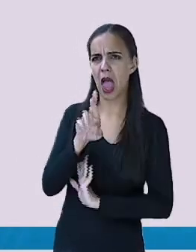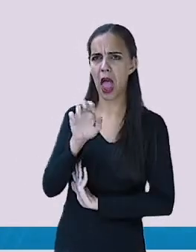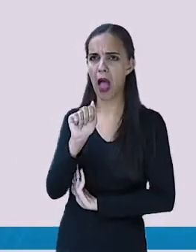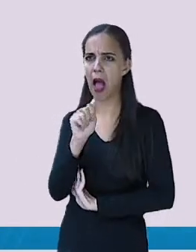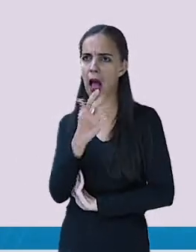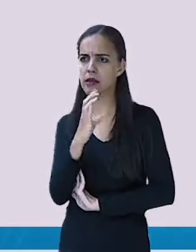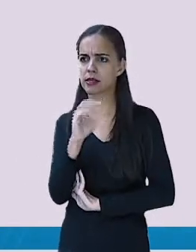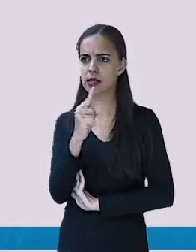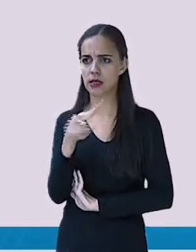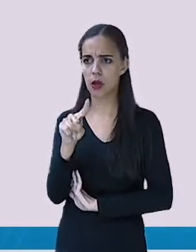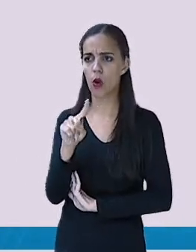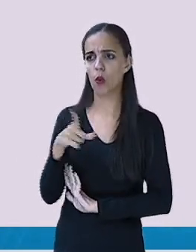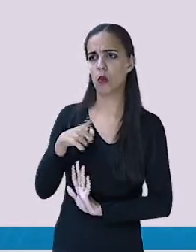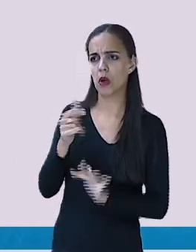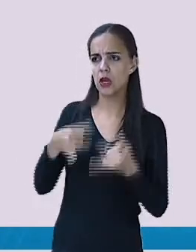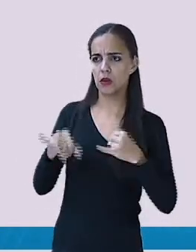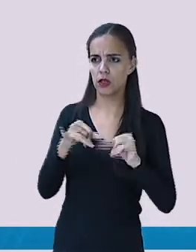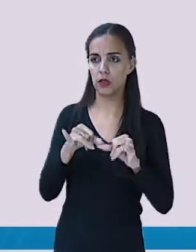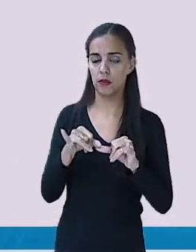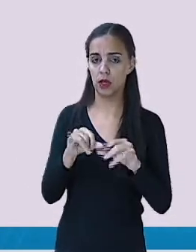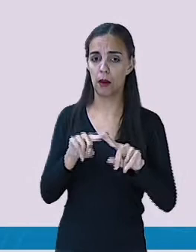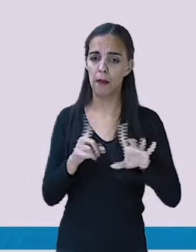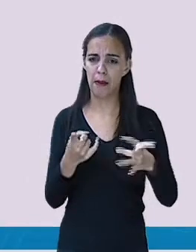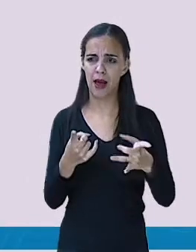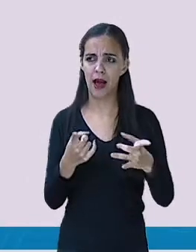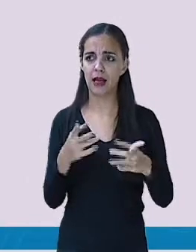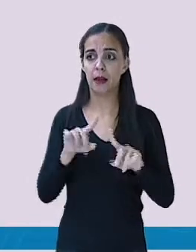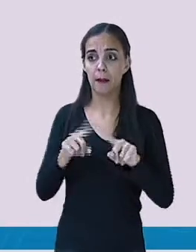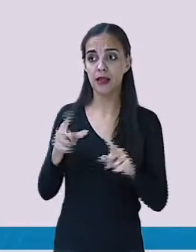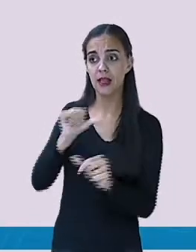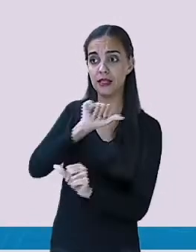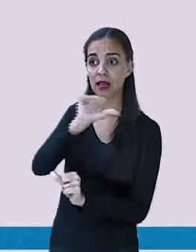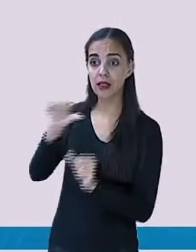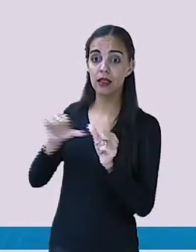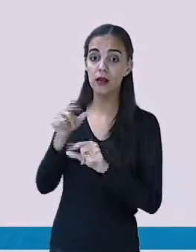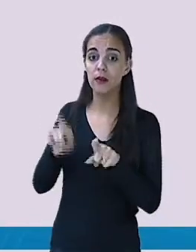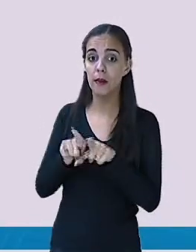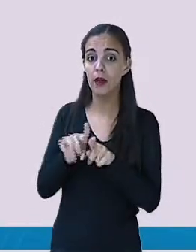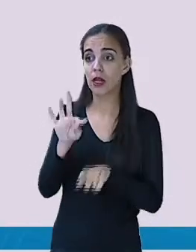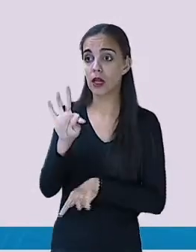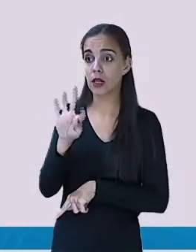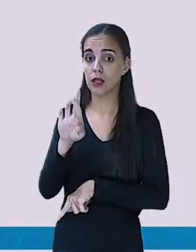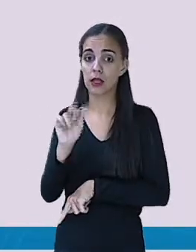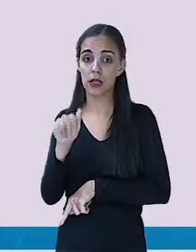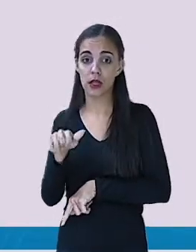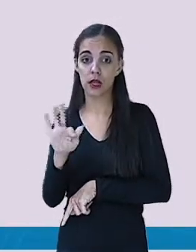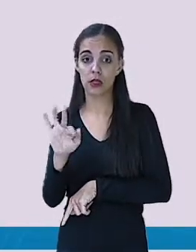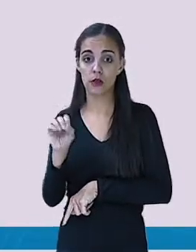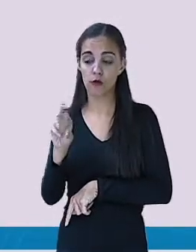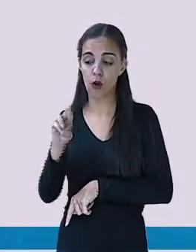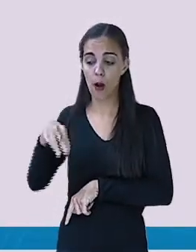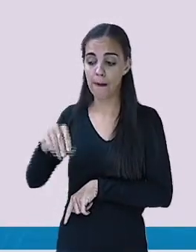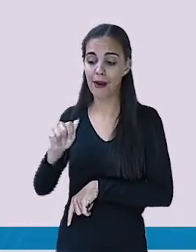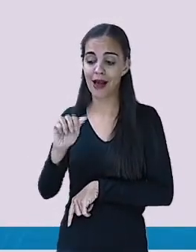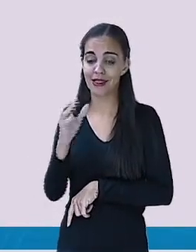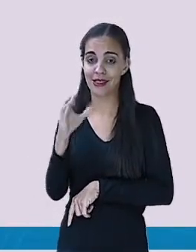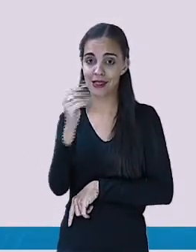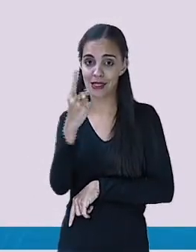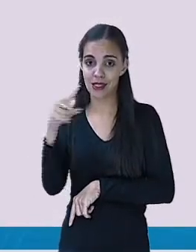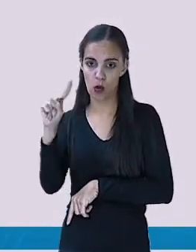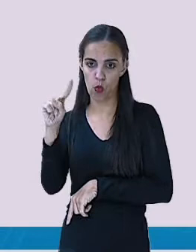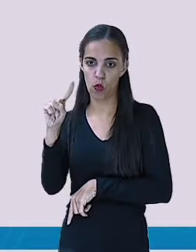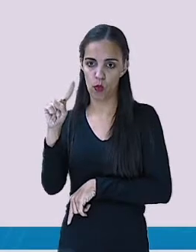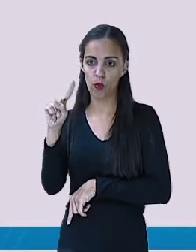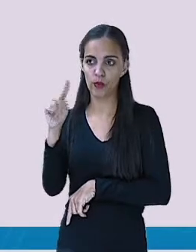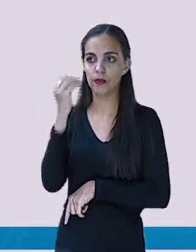Tá bom então transformação química também pode ser chamado de reação química Então vou